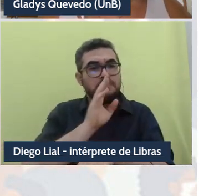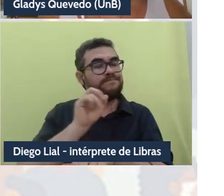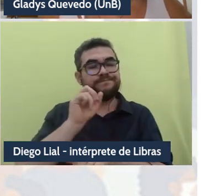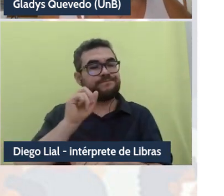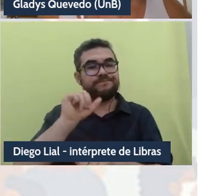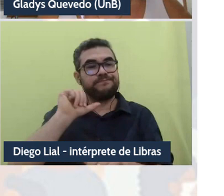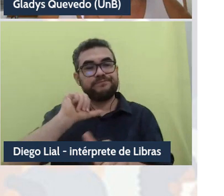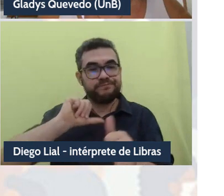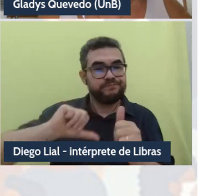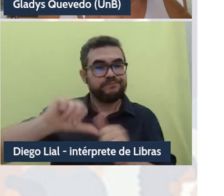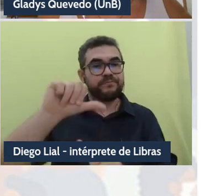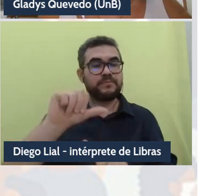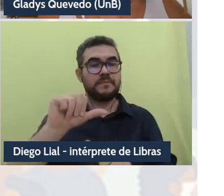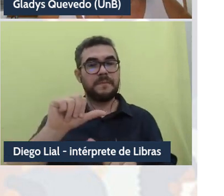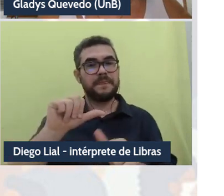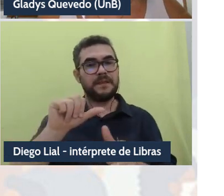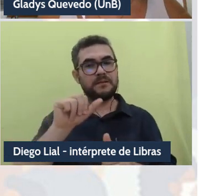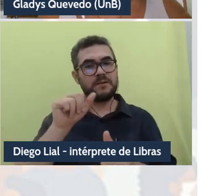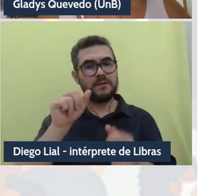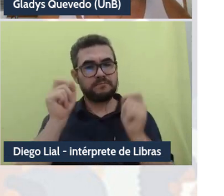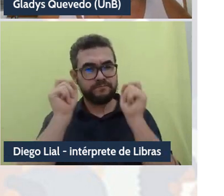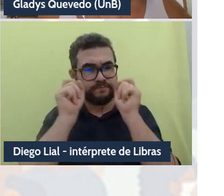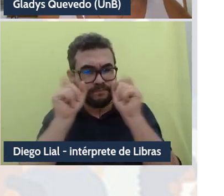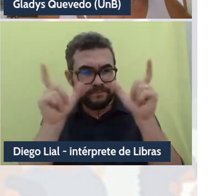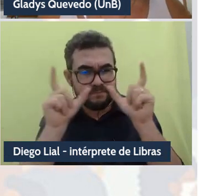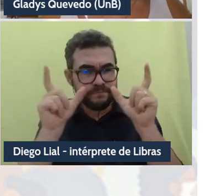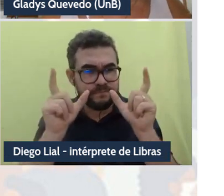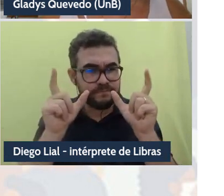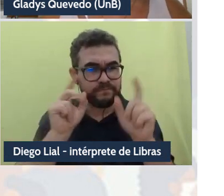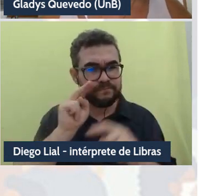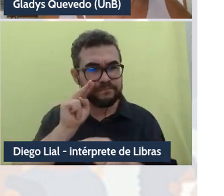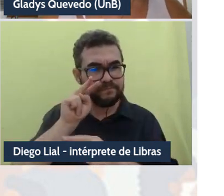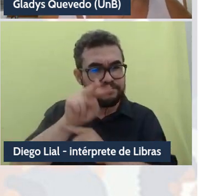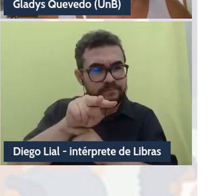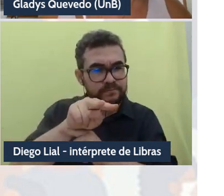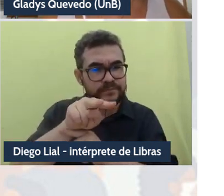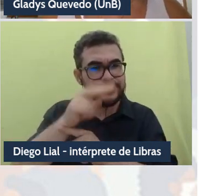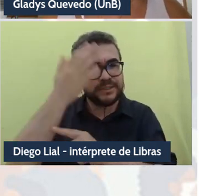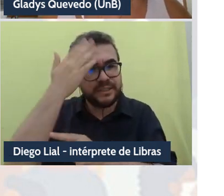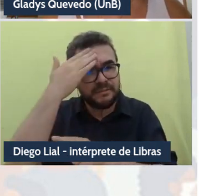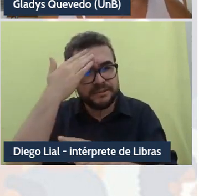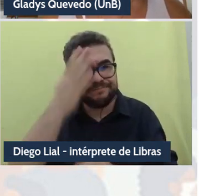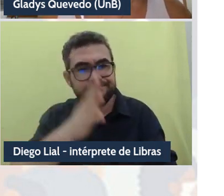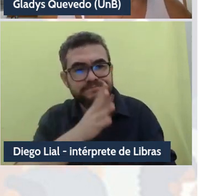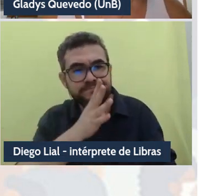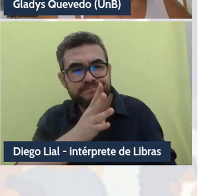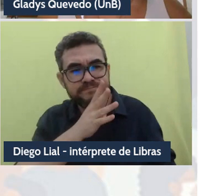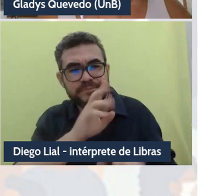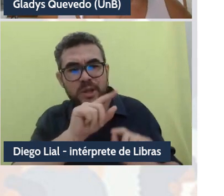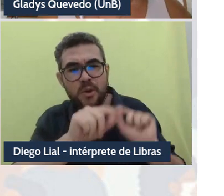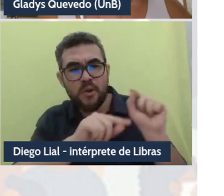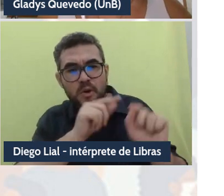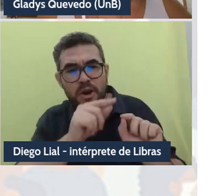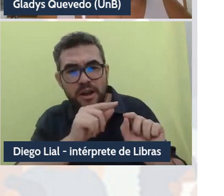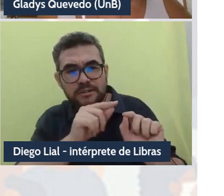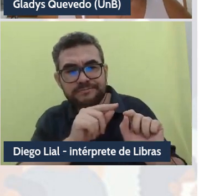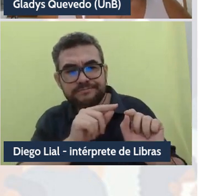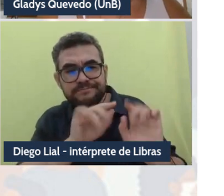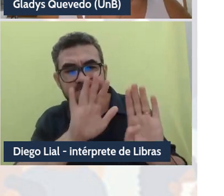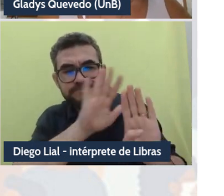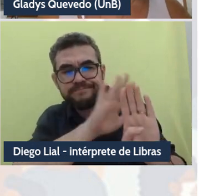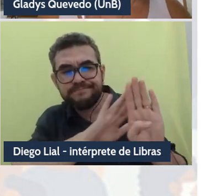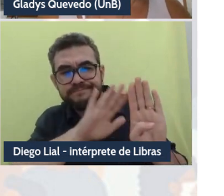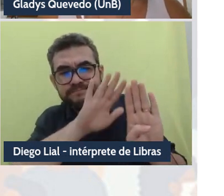para entender o que está por trás, não só de exames de larga escala, mas também das provas, dos